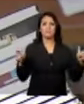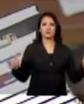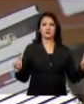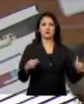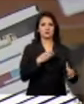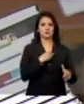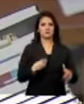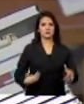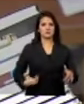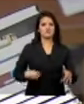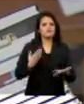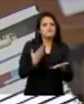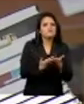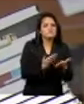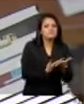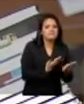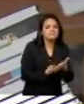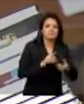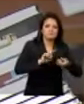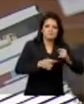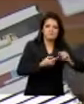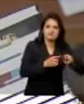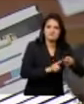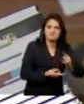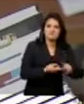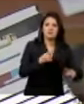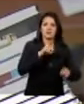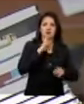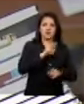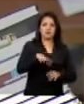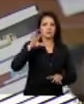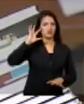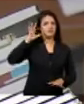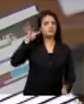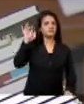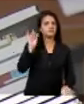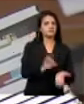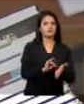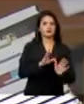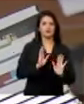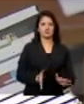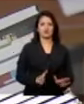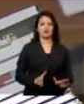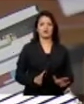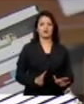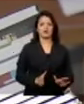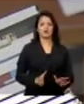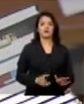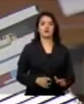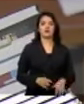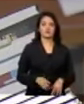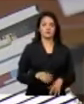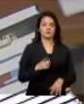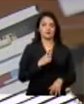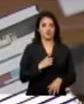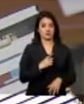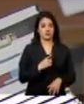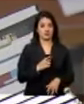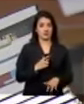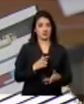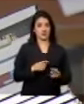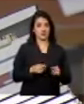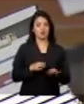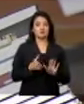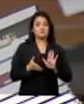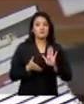matéria de forma definitiva, já pautada, estava pautada,